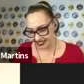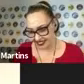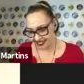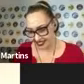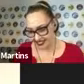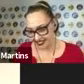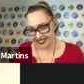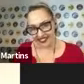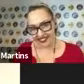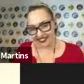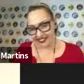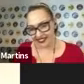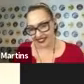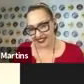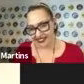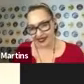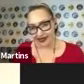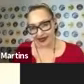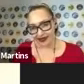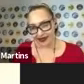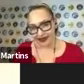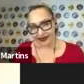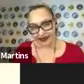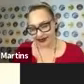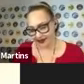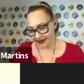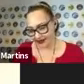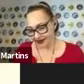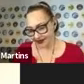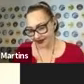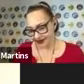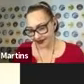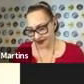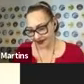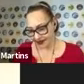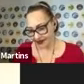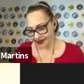a refeição e depois voltar para o posto. Em 40 minutos ele tem que estar